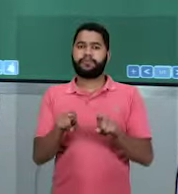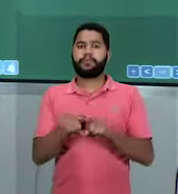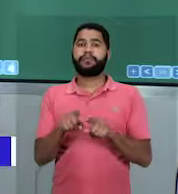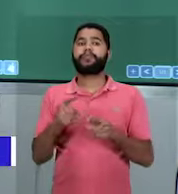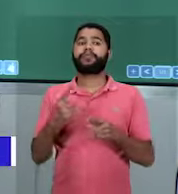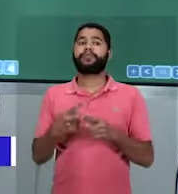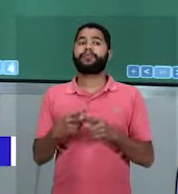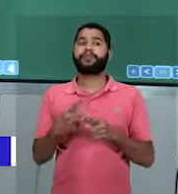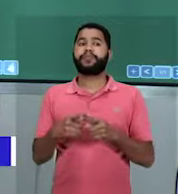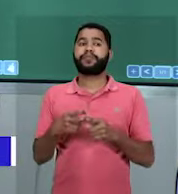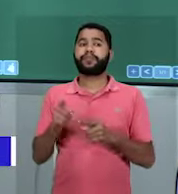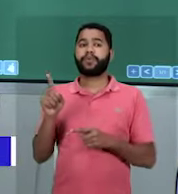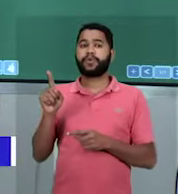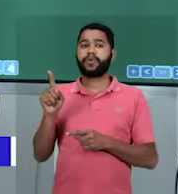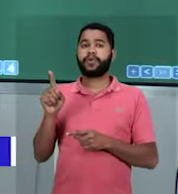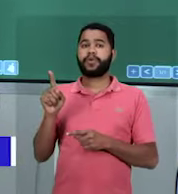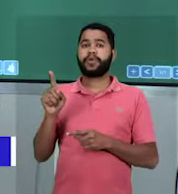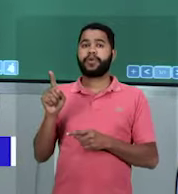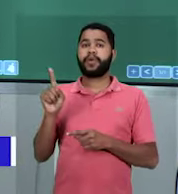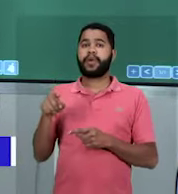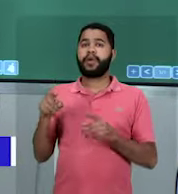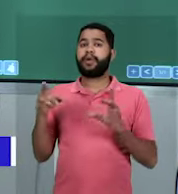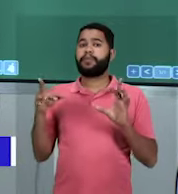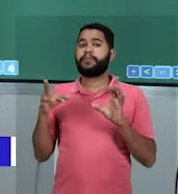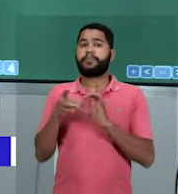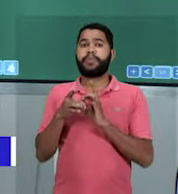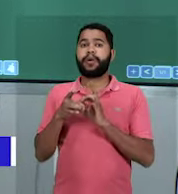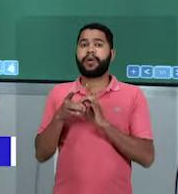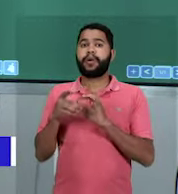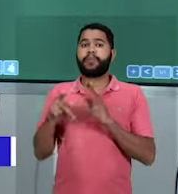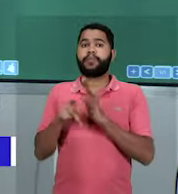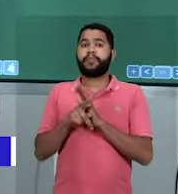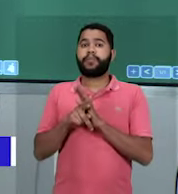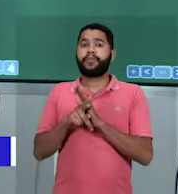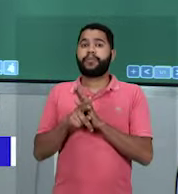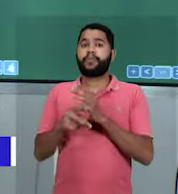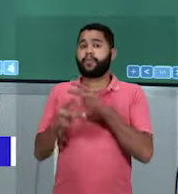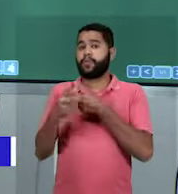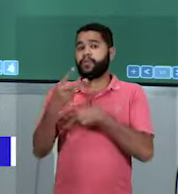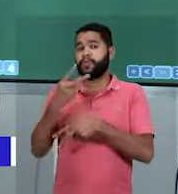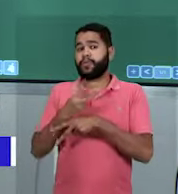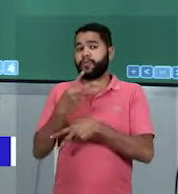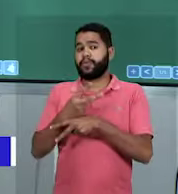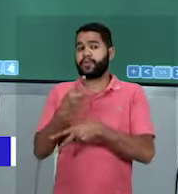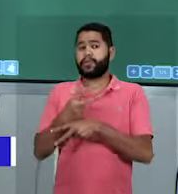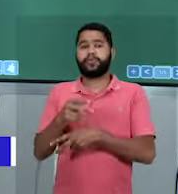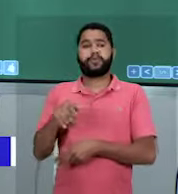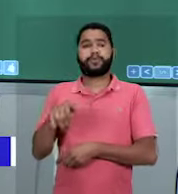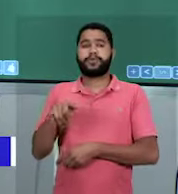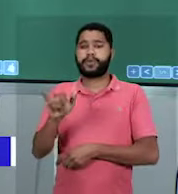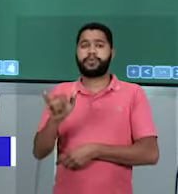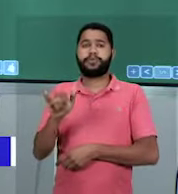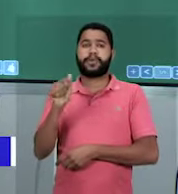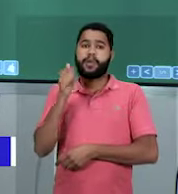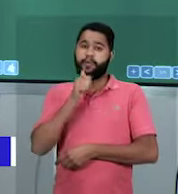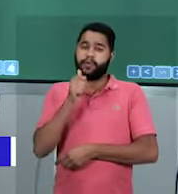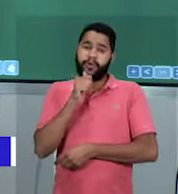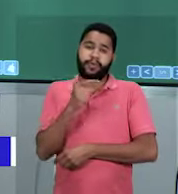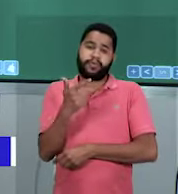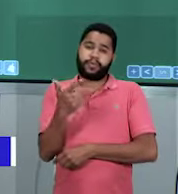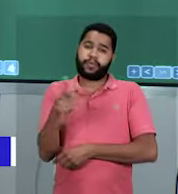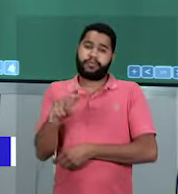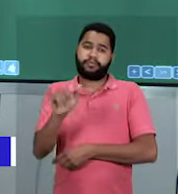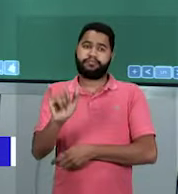Porque esse gene, ele vai estar ligado somente no cromossomo Y. E a mulher não vai possuir esse cromossomo